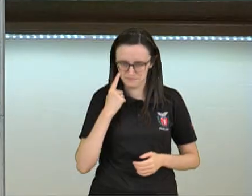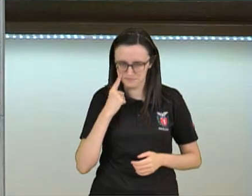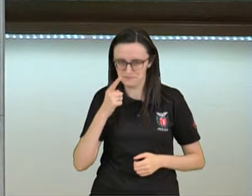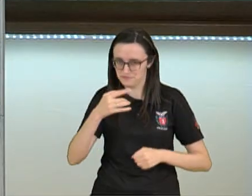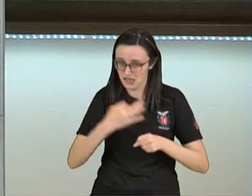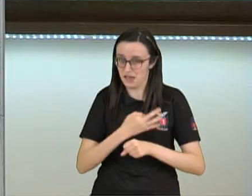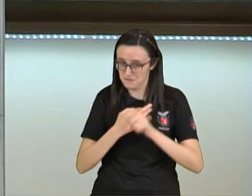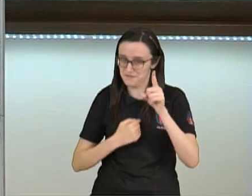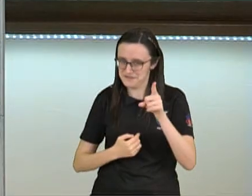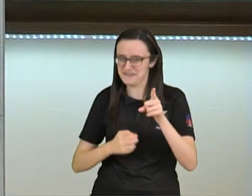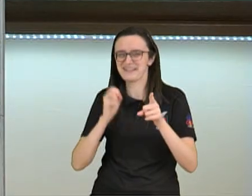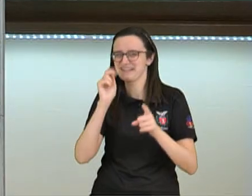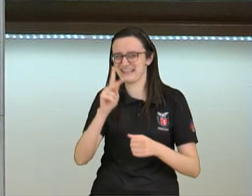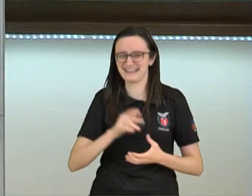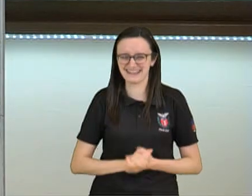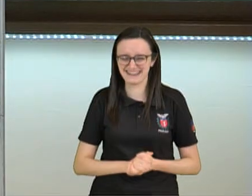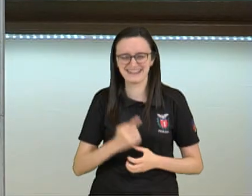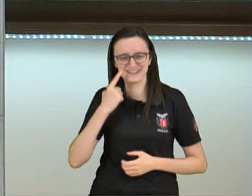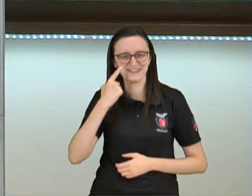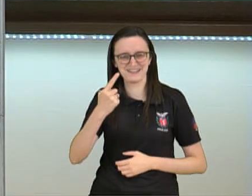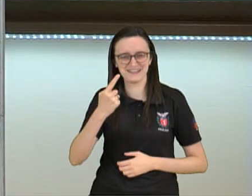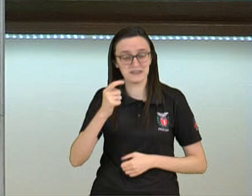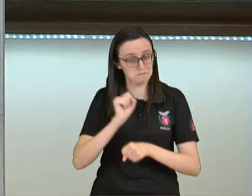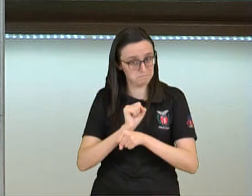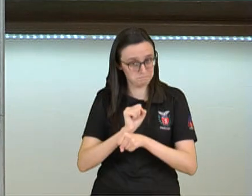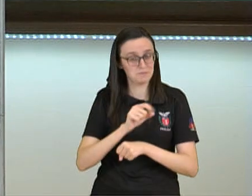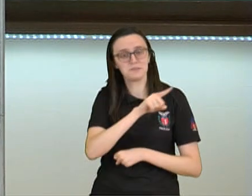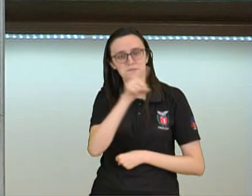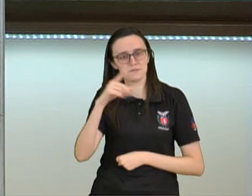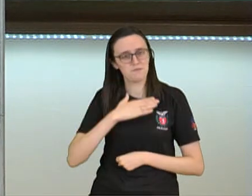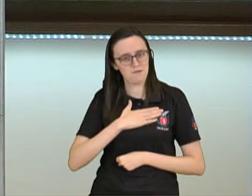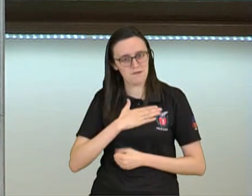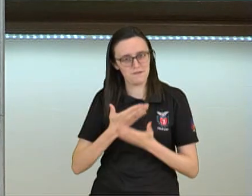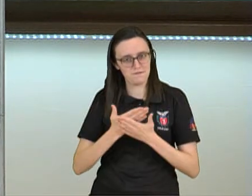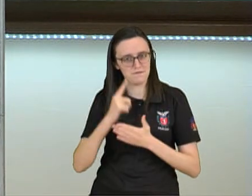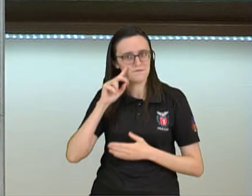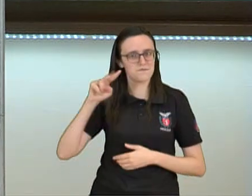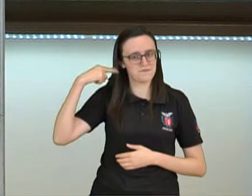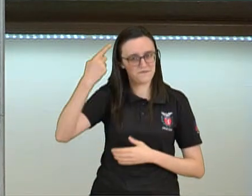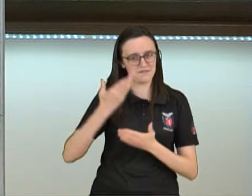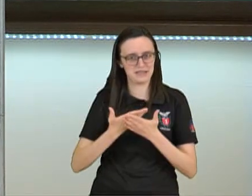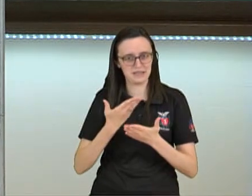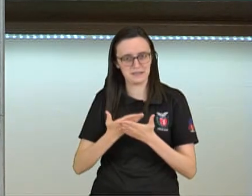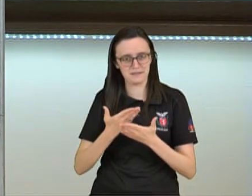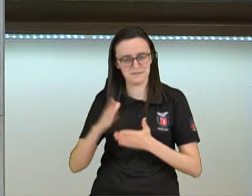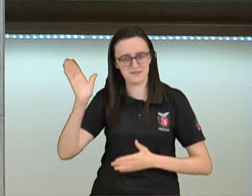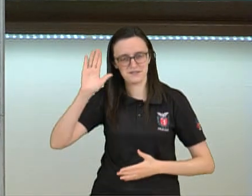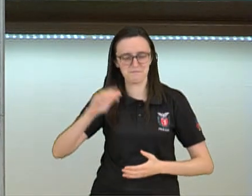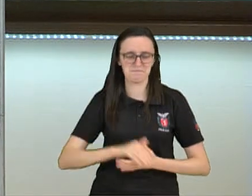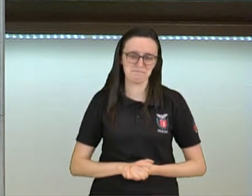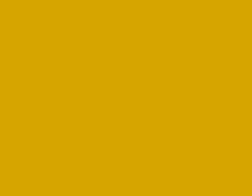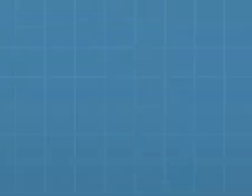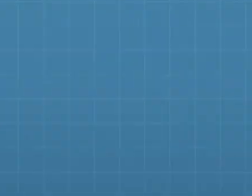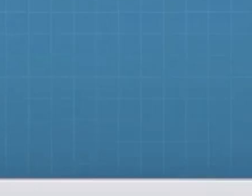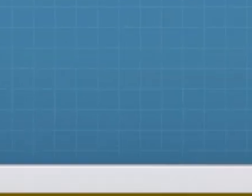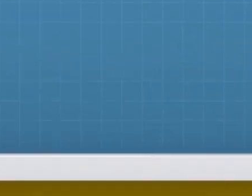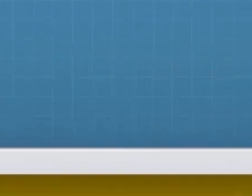seja resiliente, ok? Nos vemos, espero que vocês tenham gostado e nos vemos na próxima aula. Tchau, tchau!